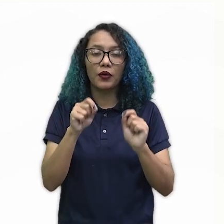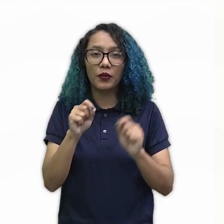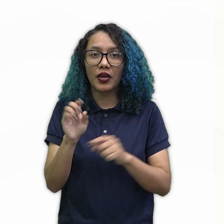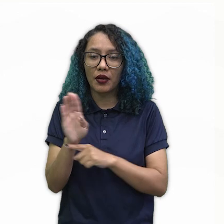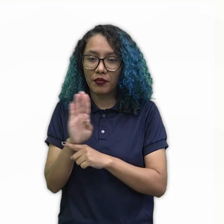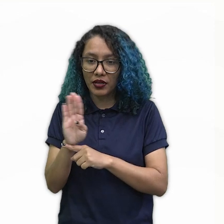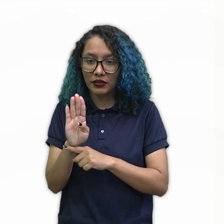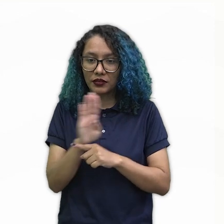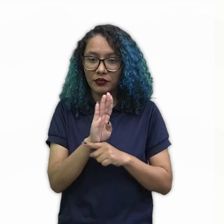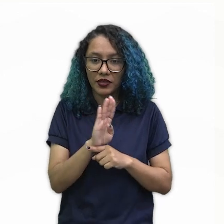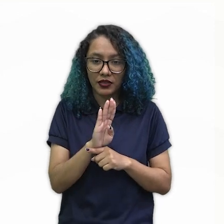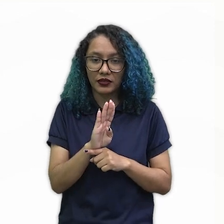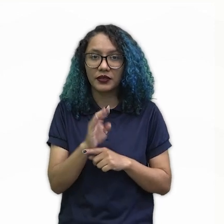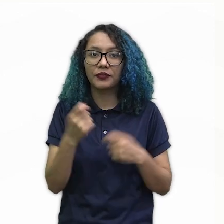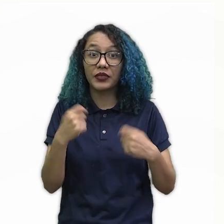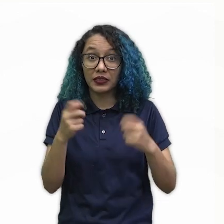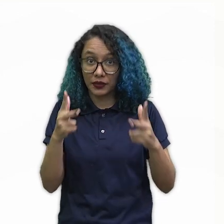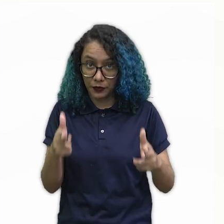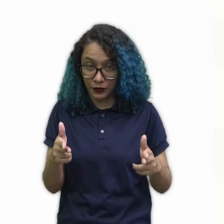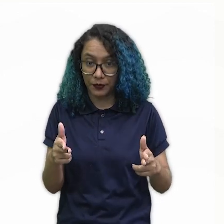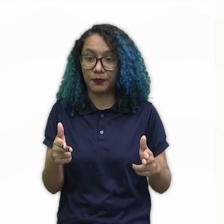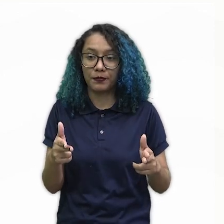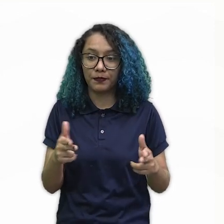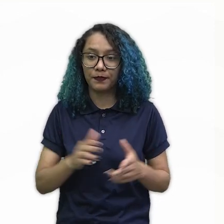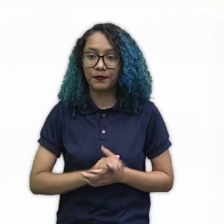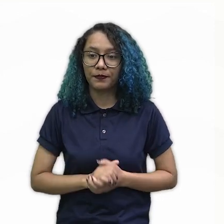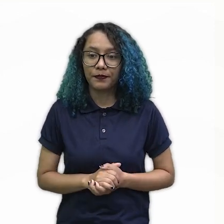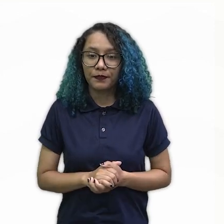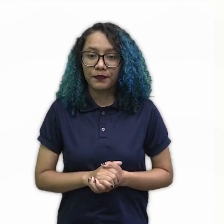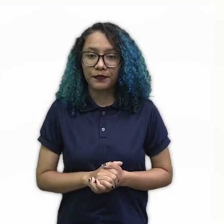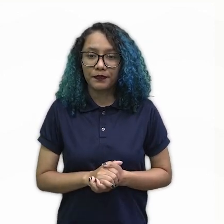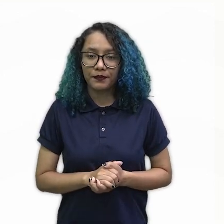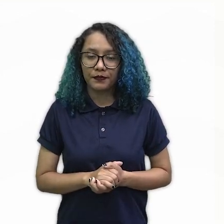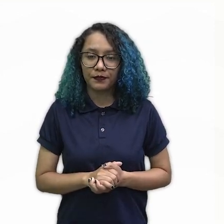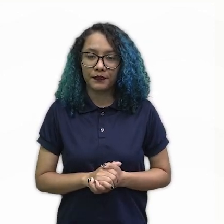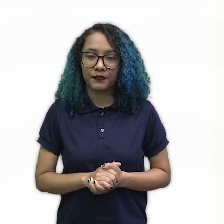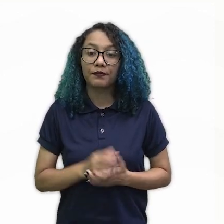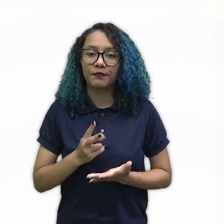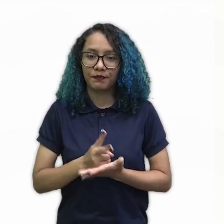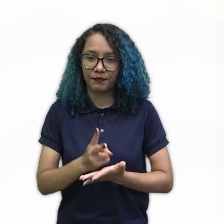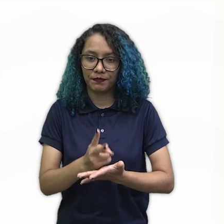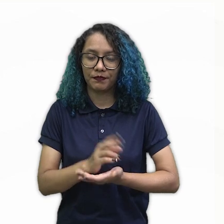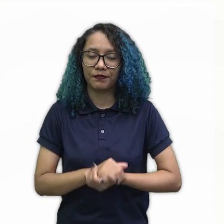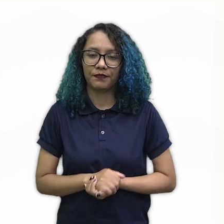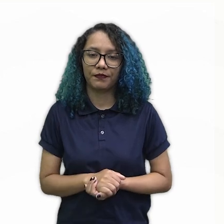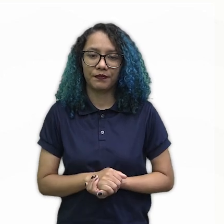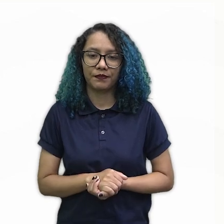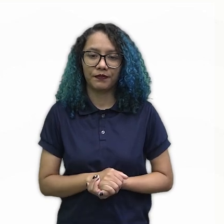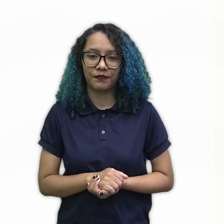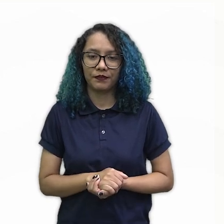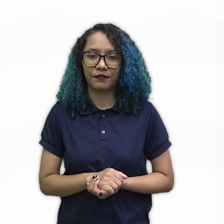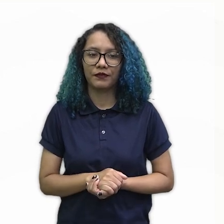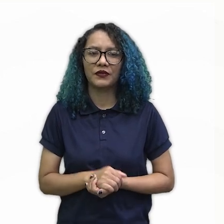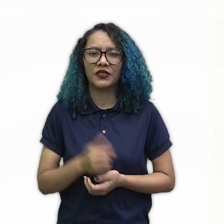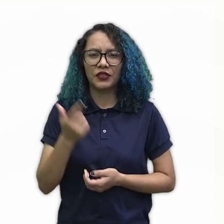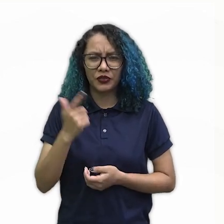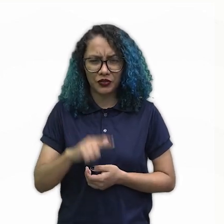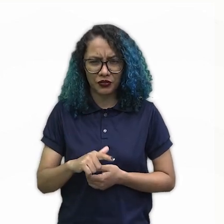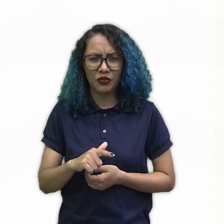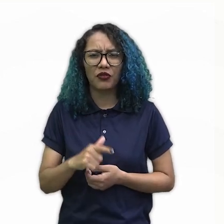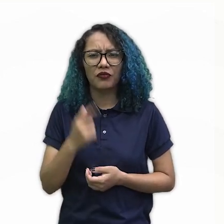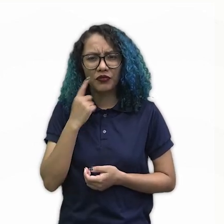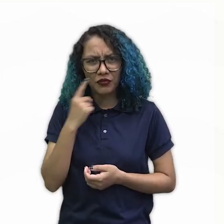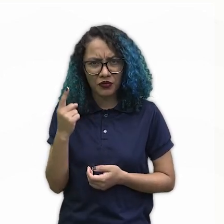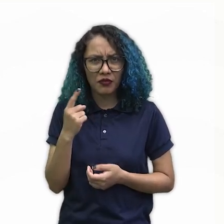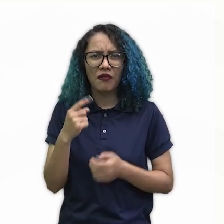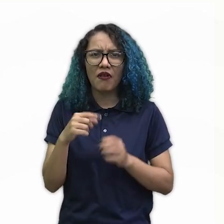as bases aqui terão que ser iguais. Tudo bem? Então, avançando mais um pouquinho, de novo, a notação